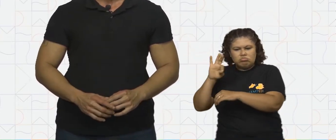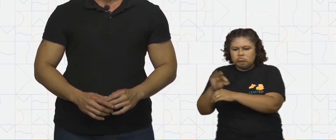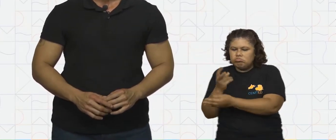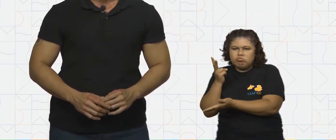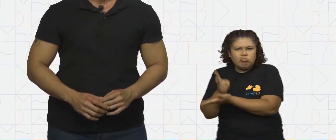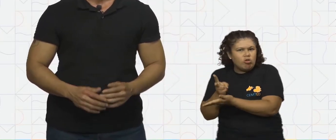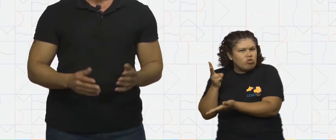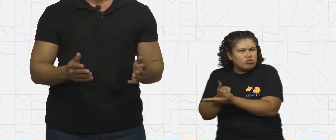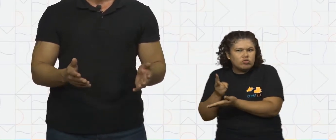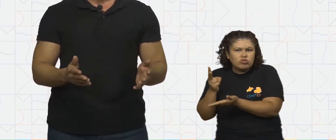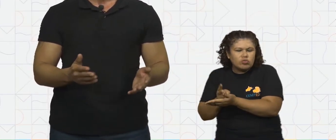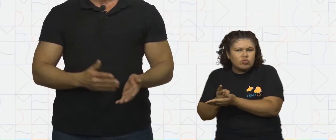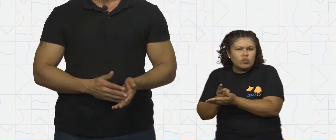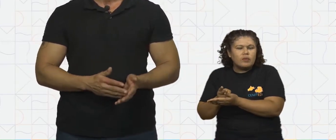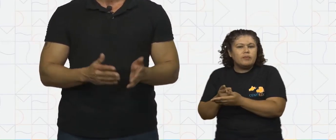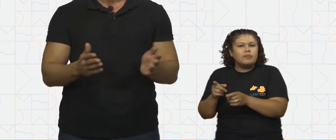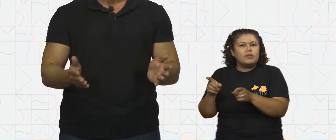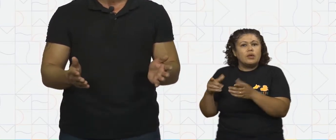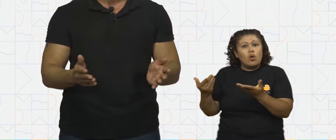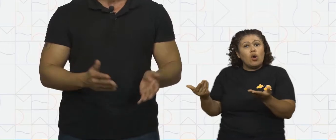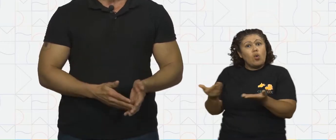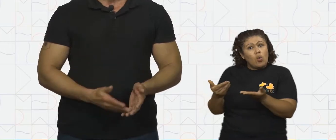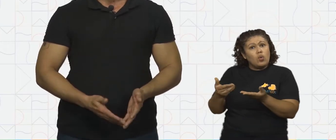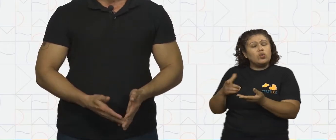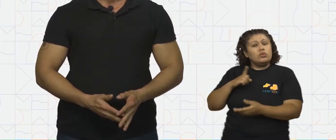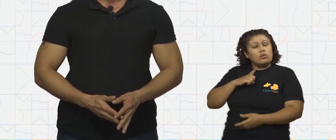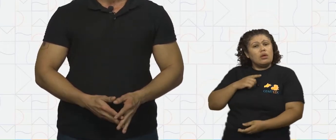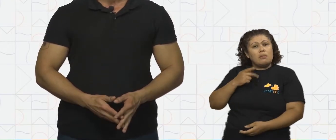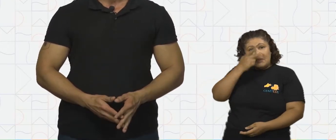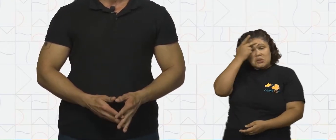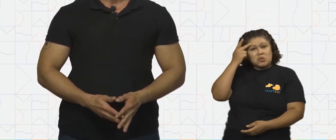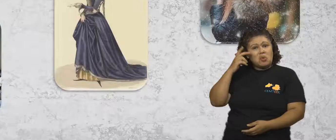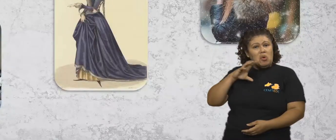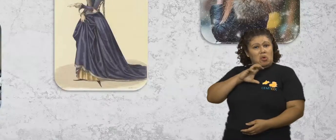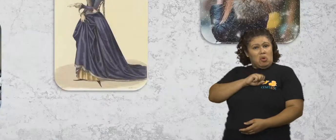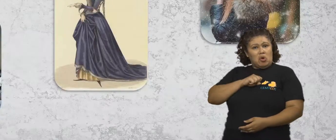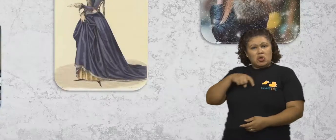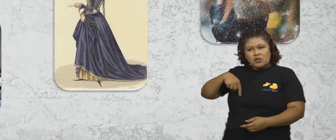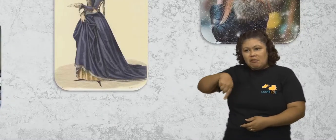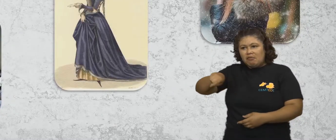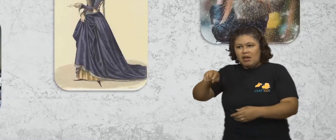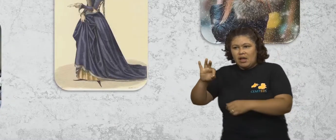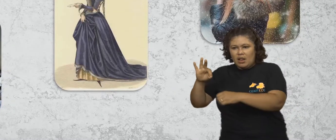motivos não abrem mão de ter suas roupas feitas sob medida por esse profissional.